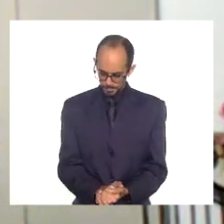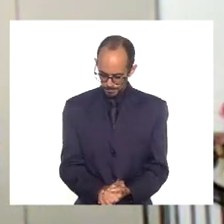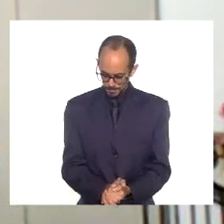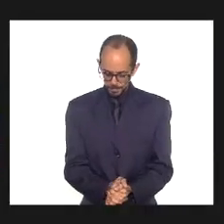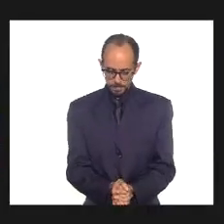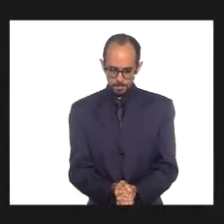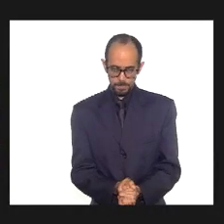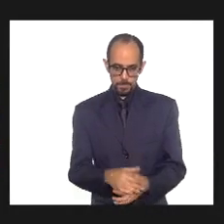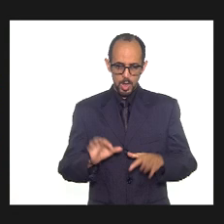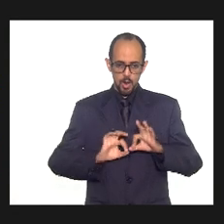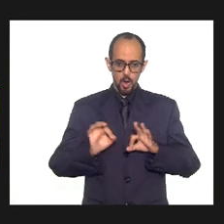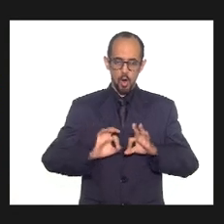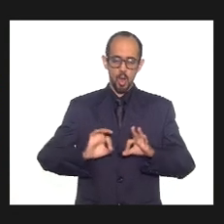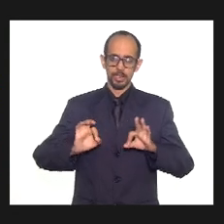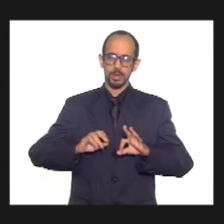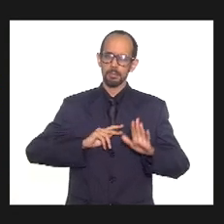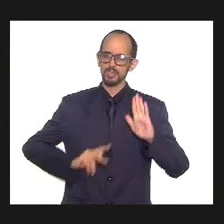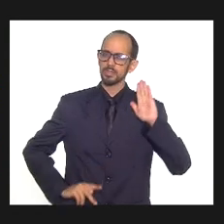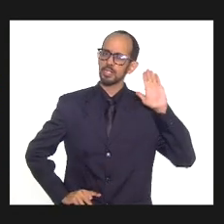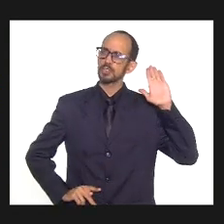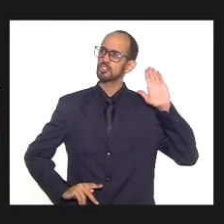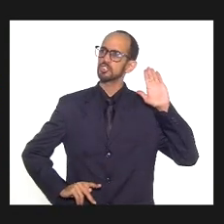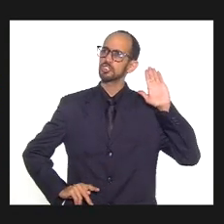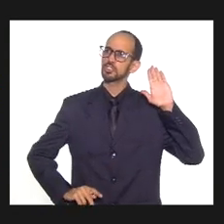Uma questão de ordem, presidente.